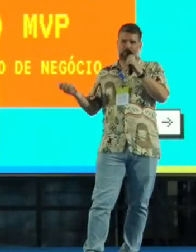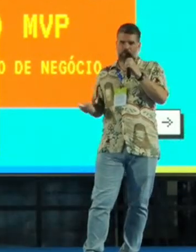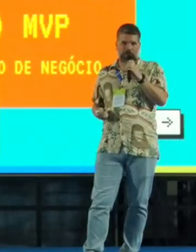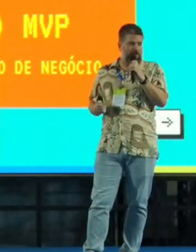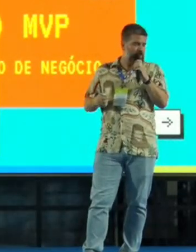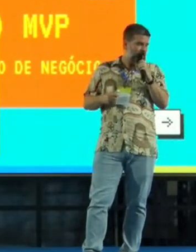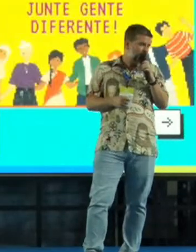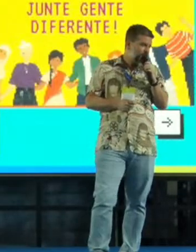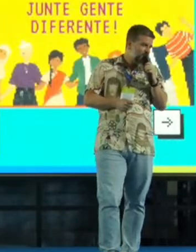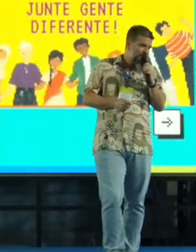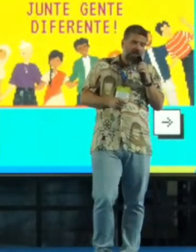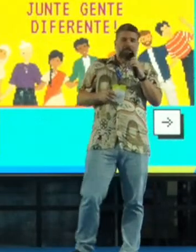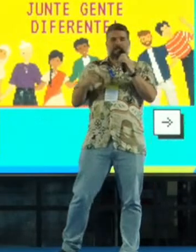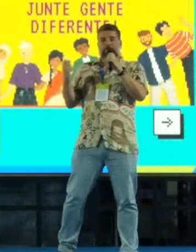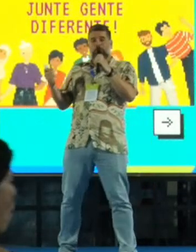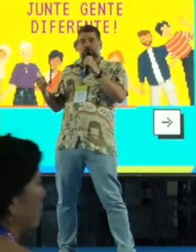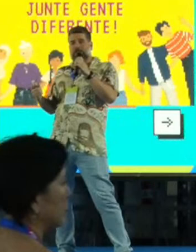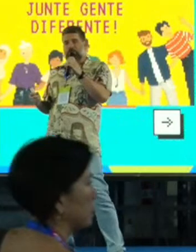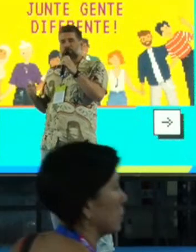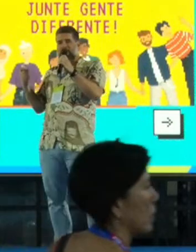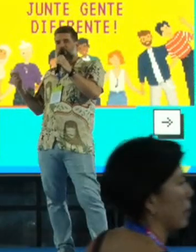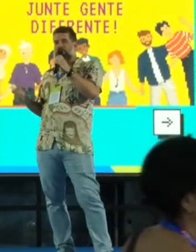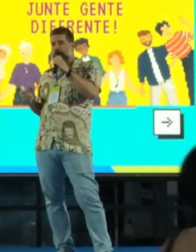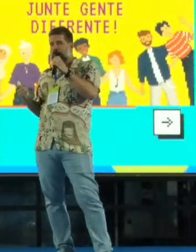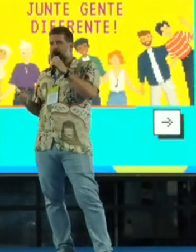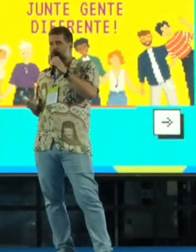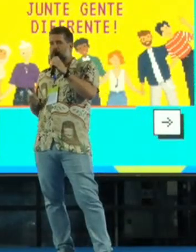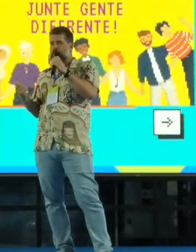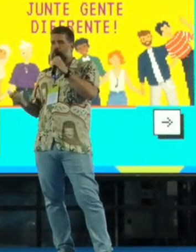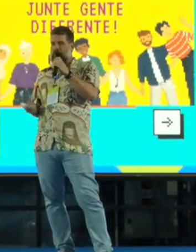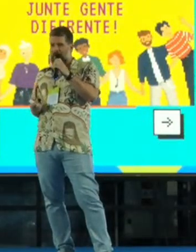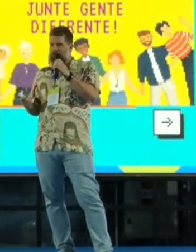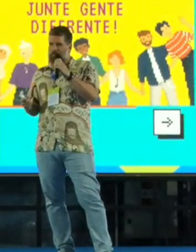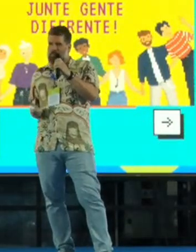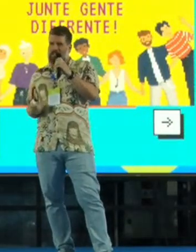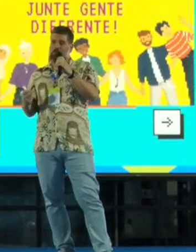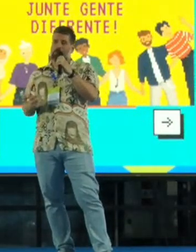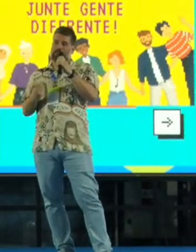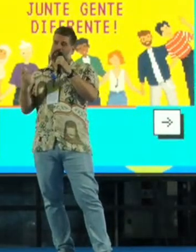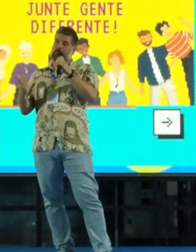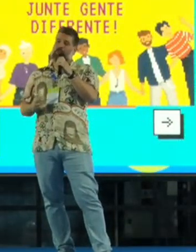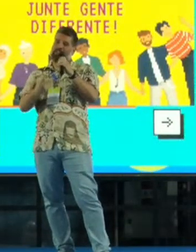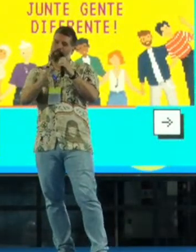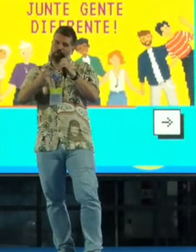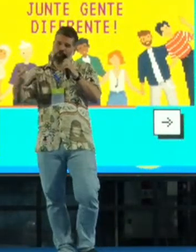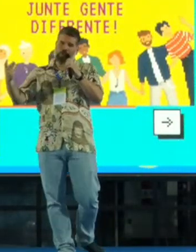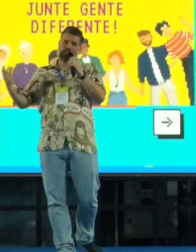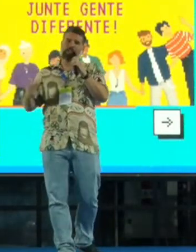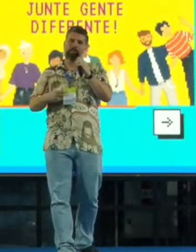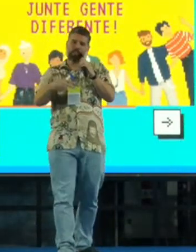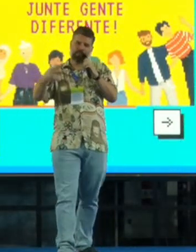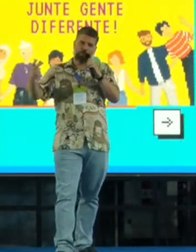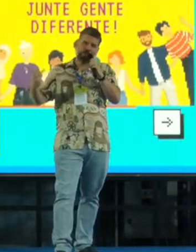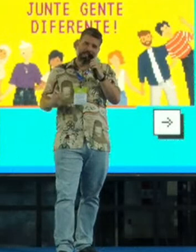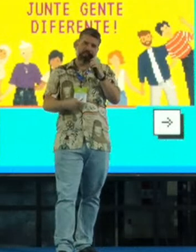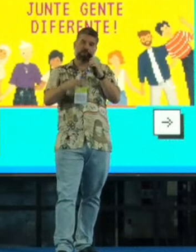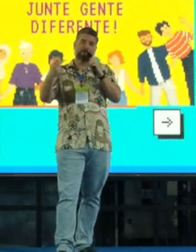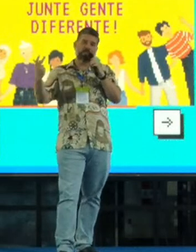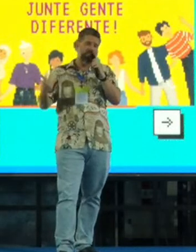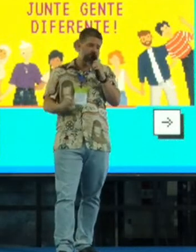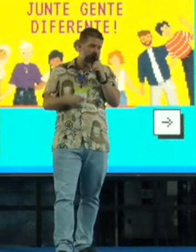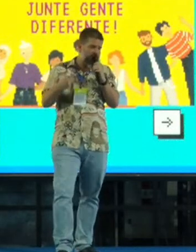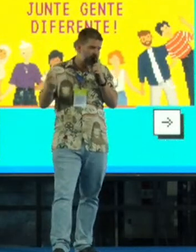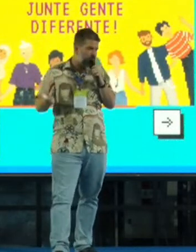para criar coisas. Da importância de juntar gente diferente para inovar, que a inovação vem da mistura de saberes, olhares